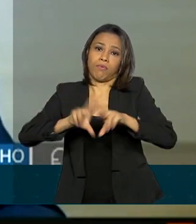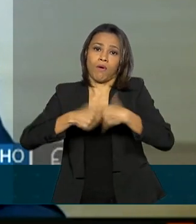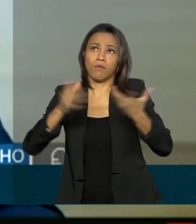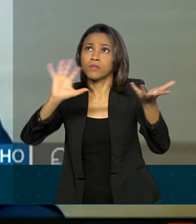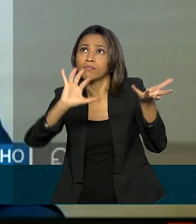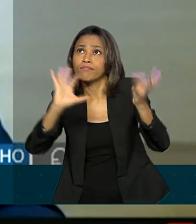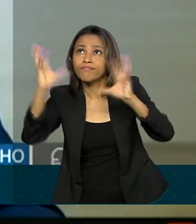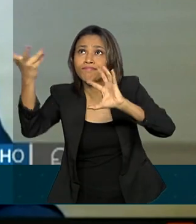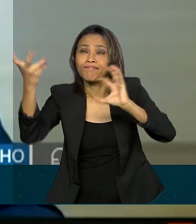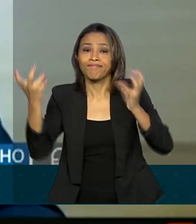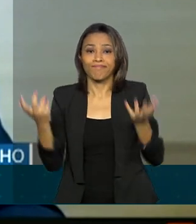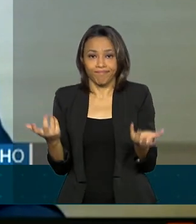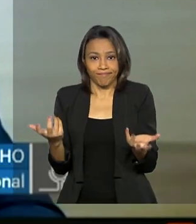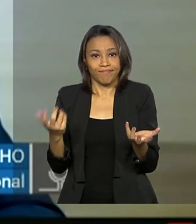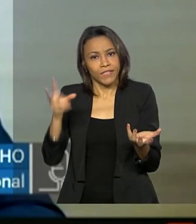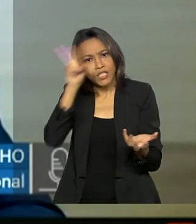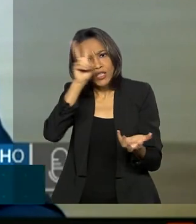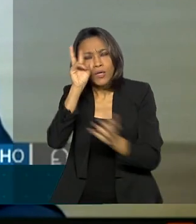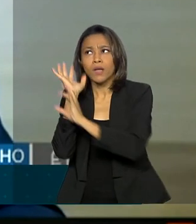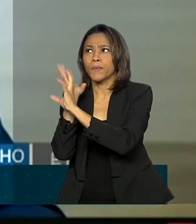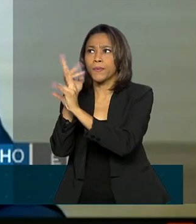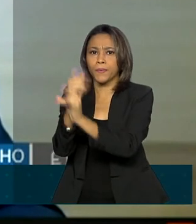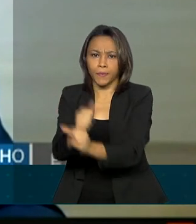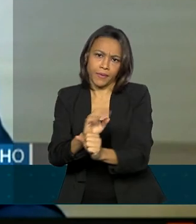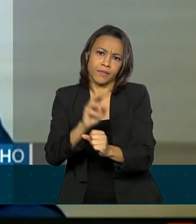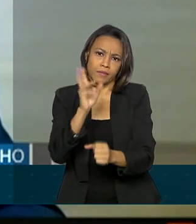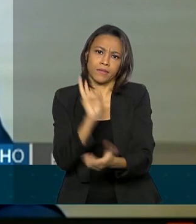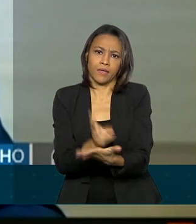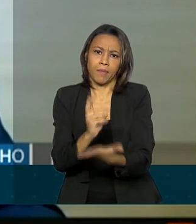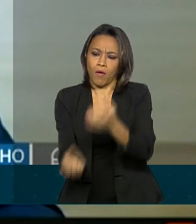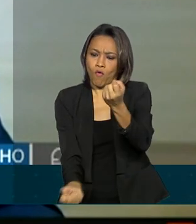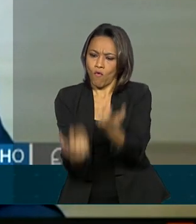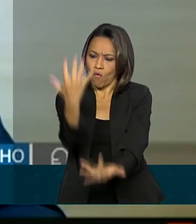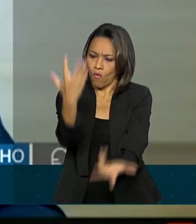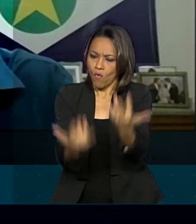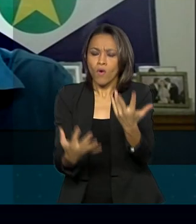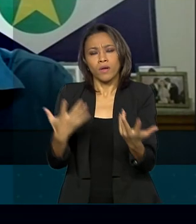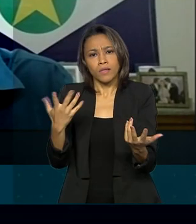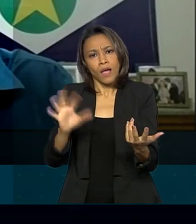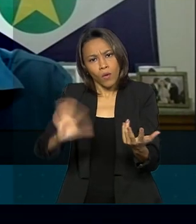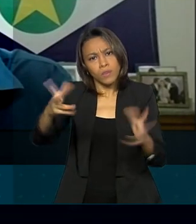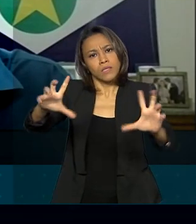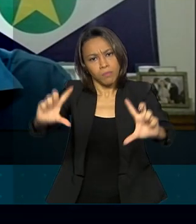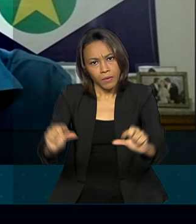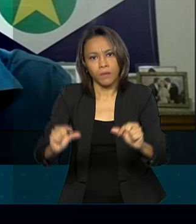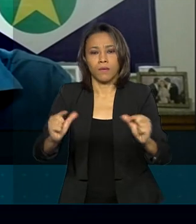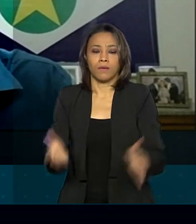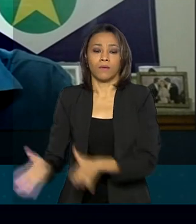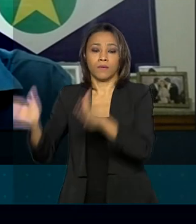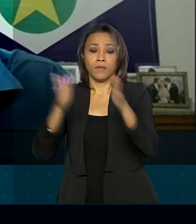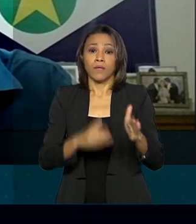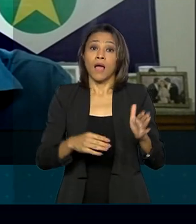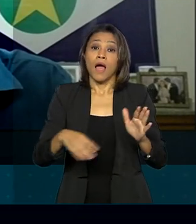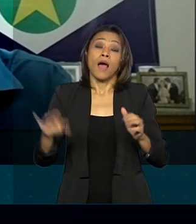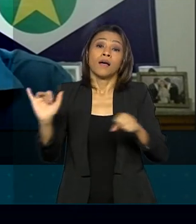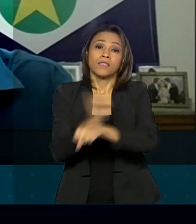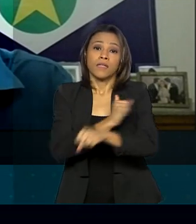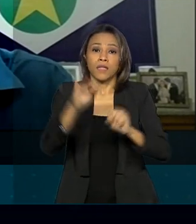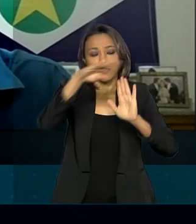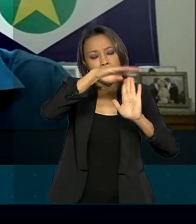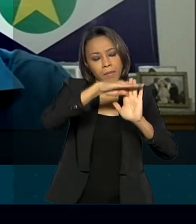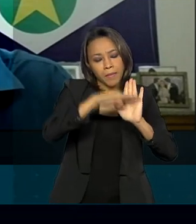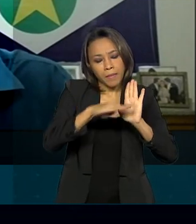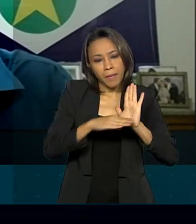condições climáticas geográficas e históricas da que ele seja uma proporção muito menor entre as medidas a serem adotadas